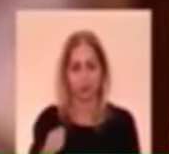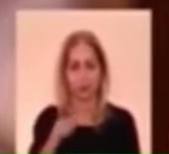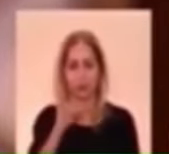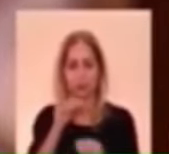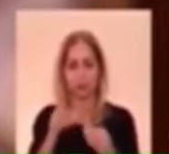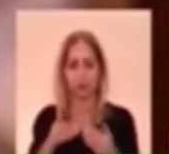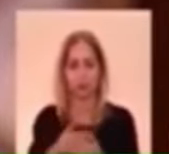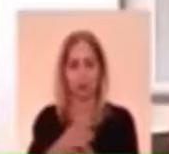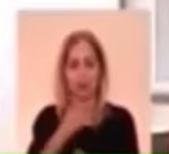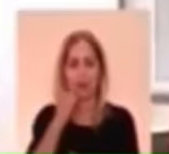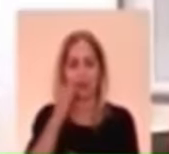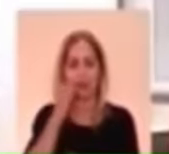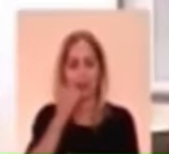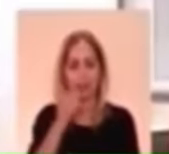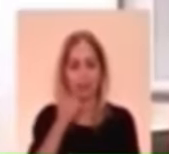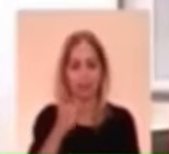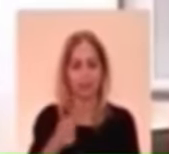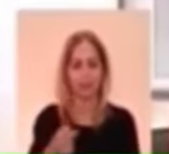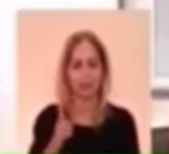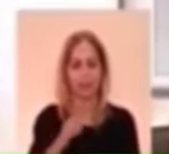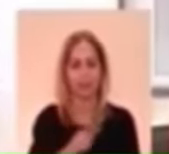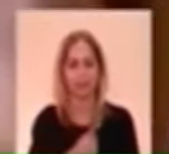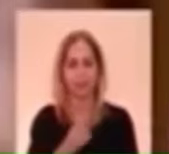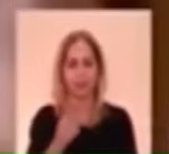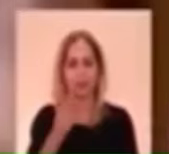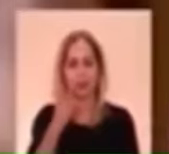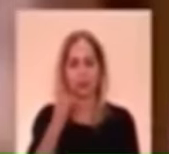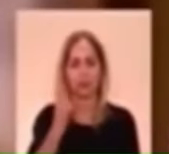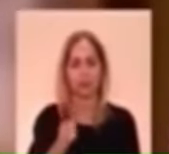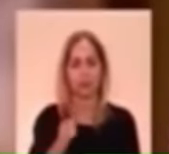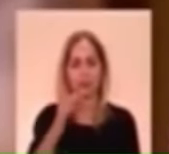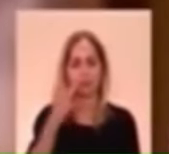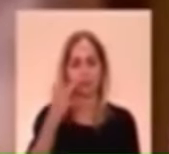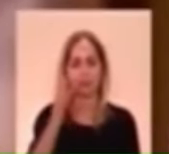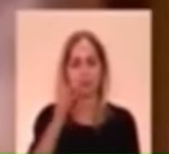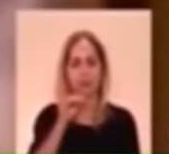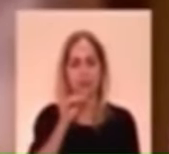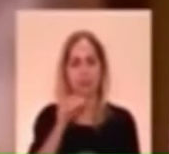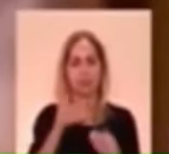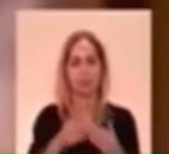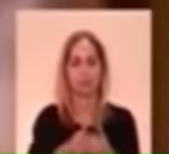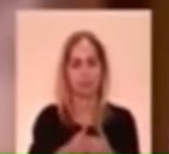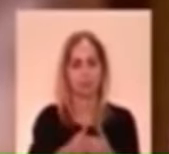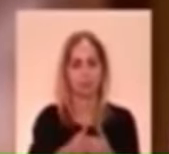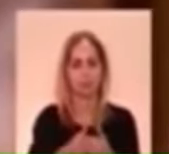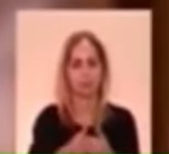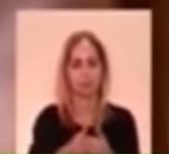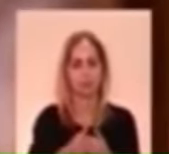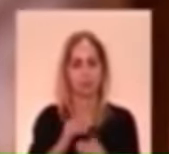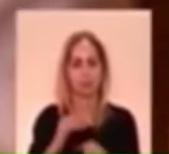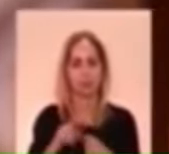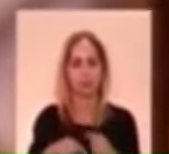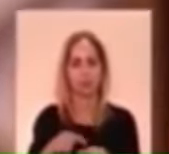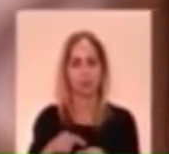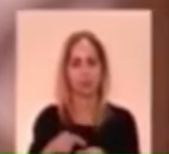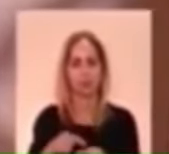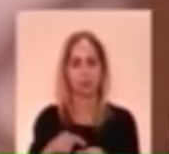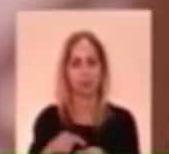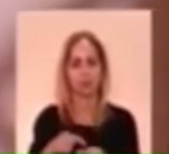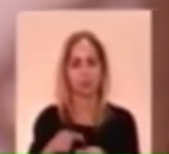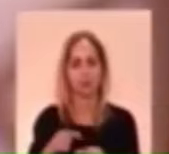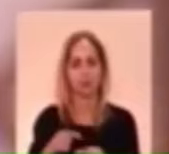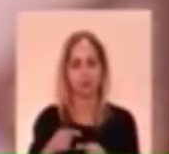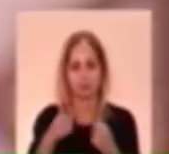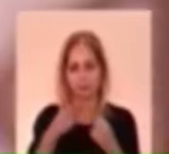ocorridos já digamos há 13 14 anos atrás H que se passaram